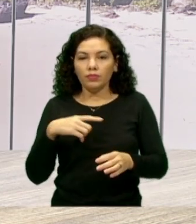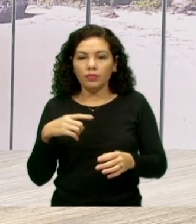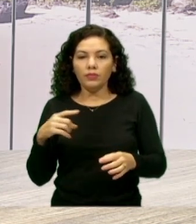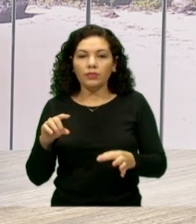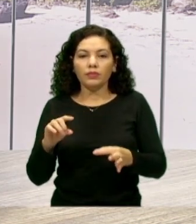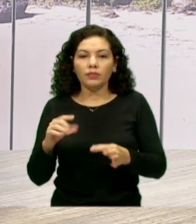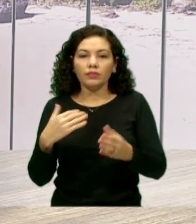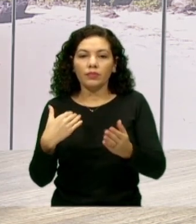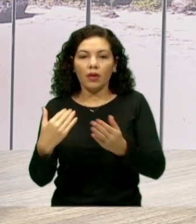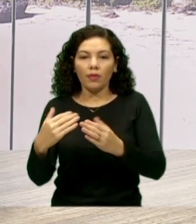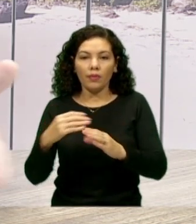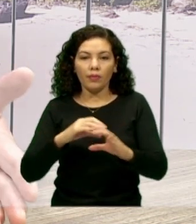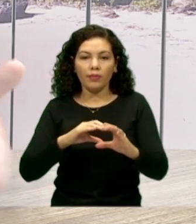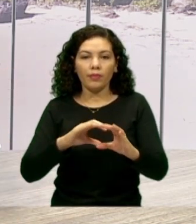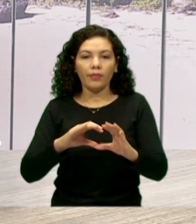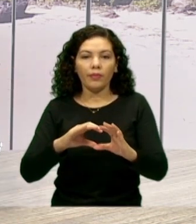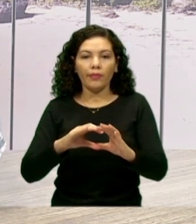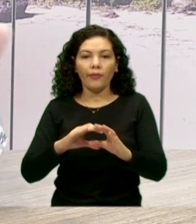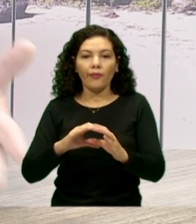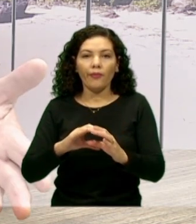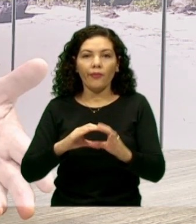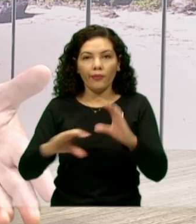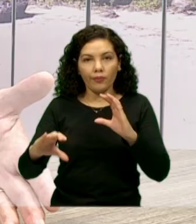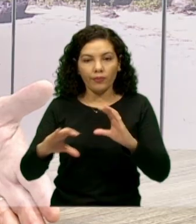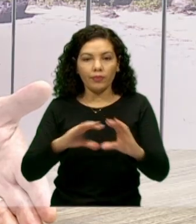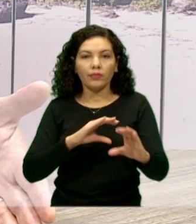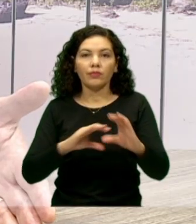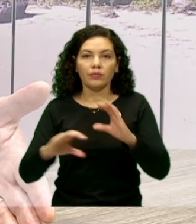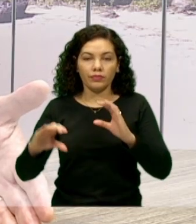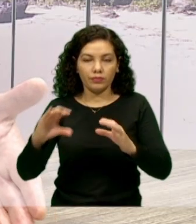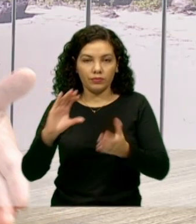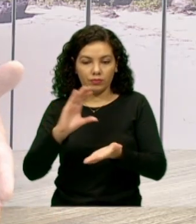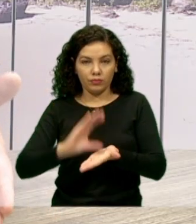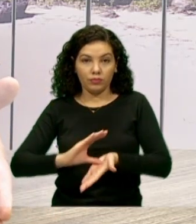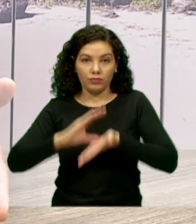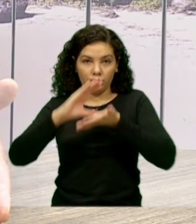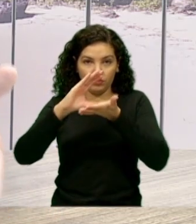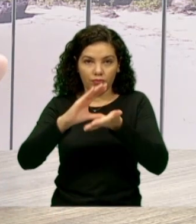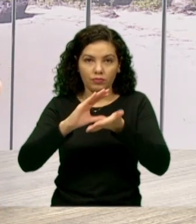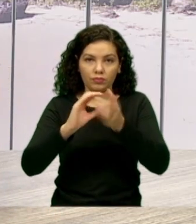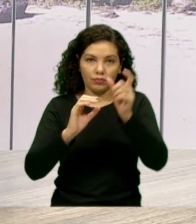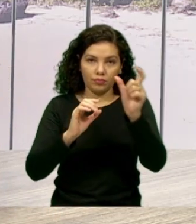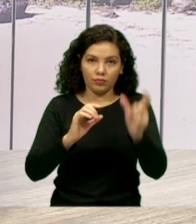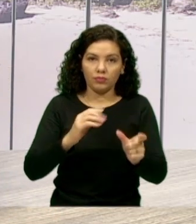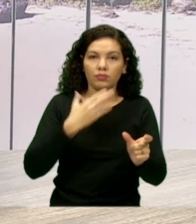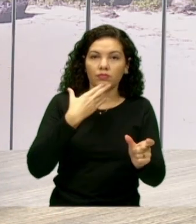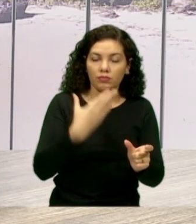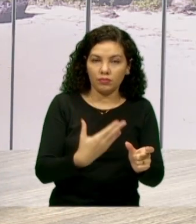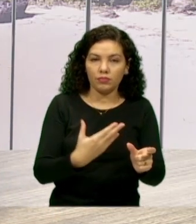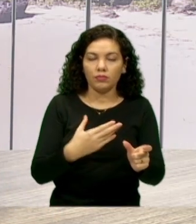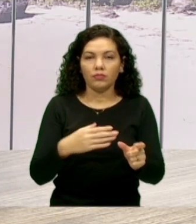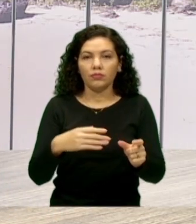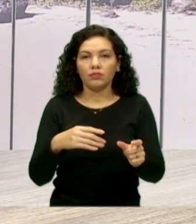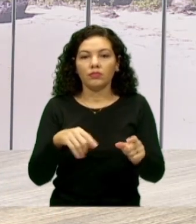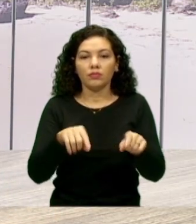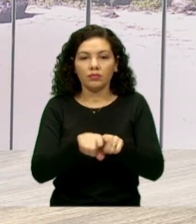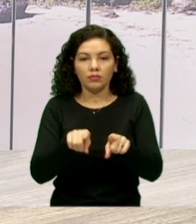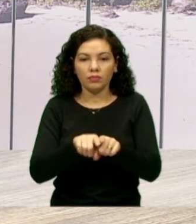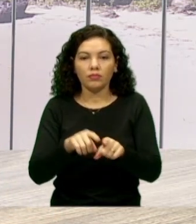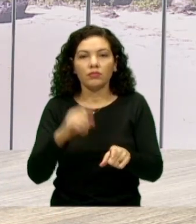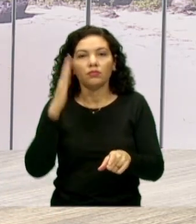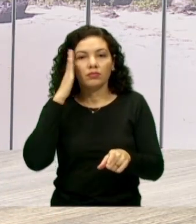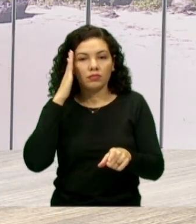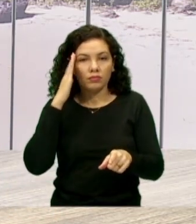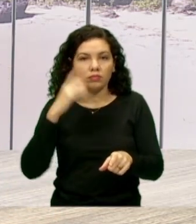interlocução entre o que o próprio Conselho está pedindo, solicitando. Ele também